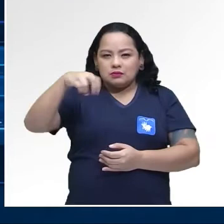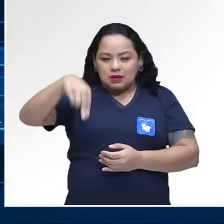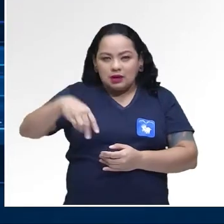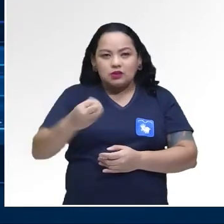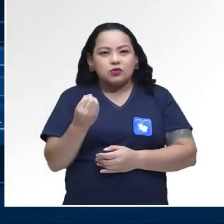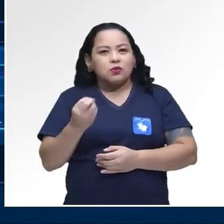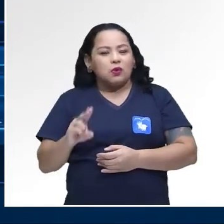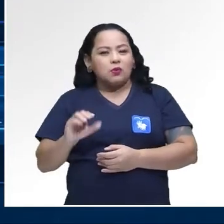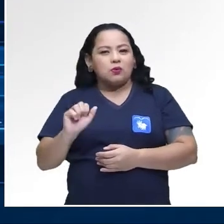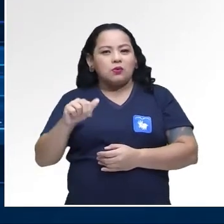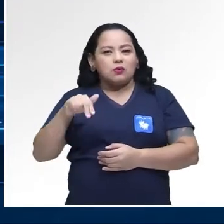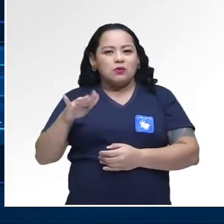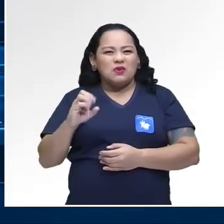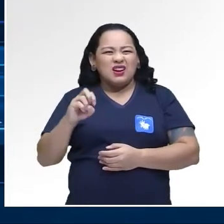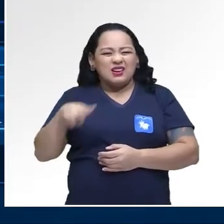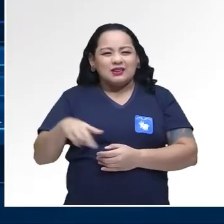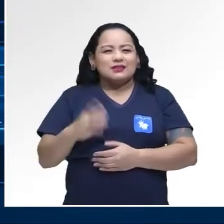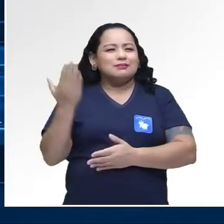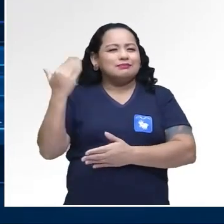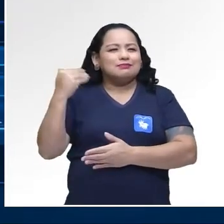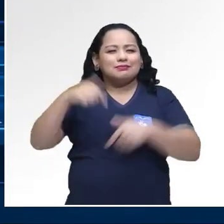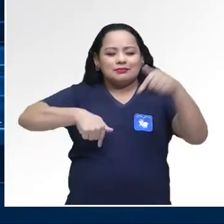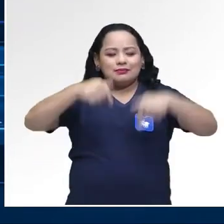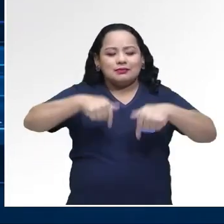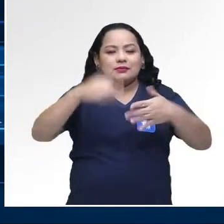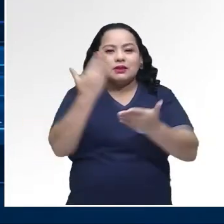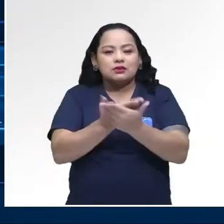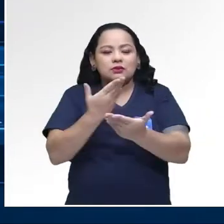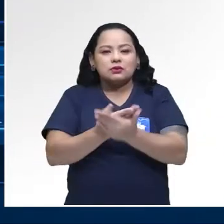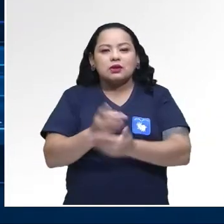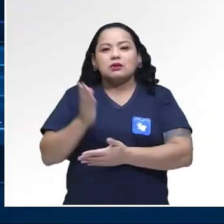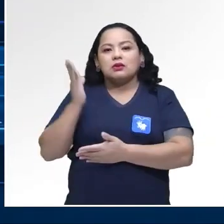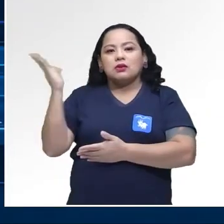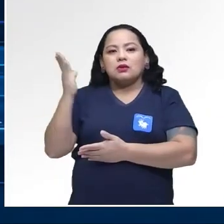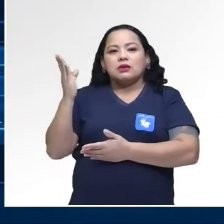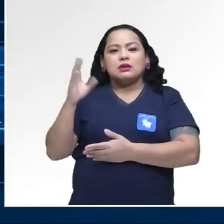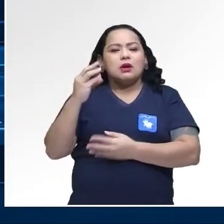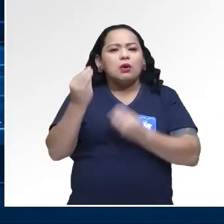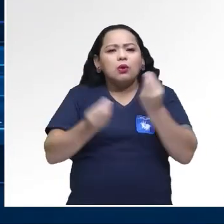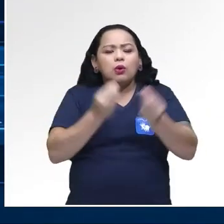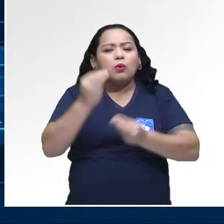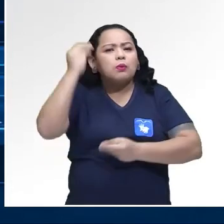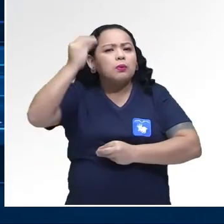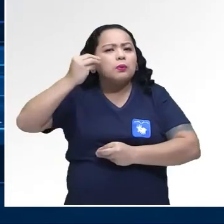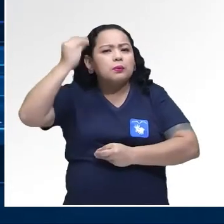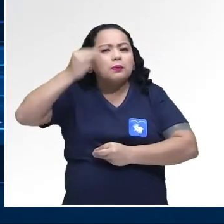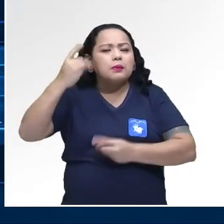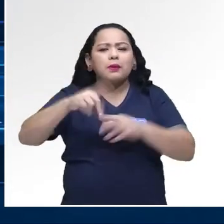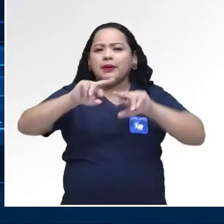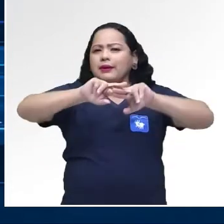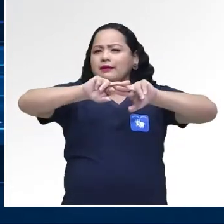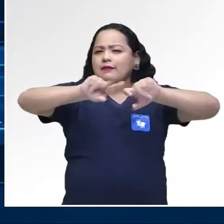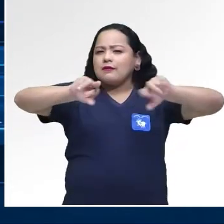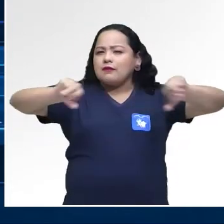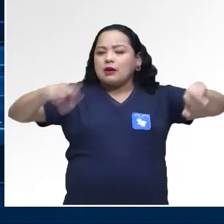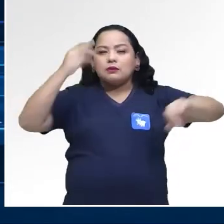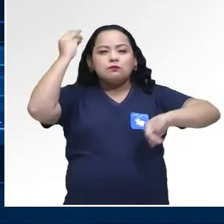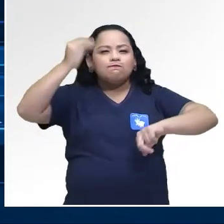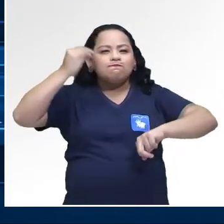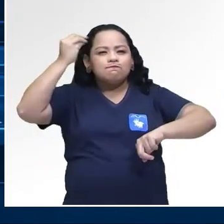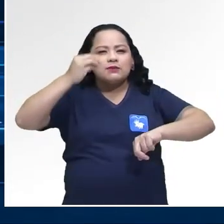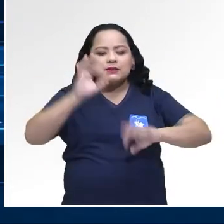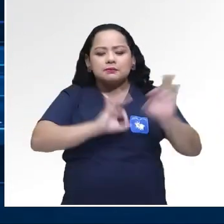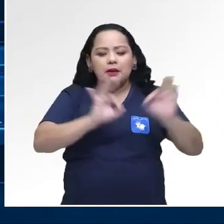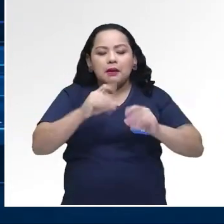viu lá na nossa aula de química, Ele foi intitulado como experimentalista, porque ele realizava vários experimentos